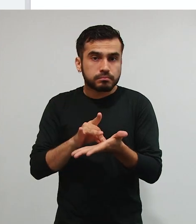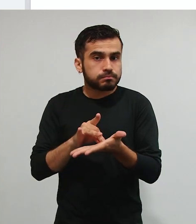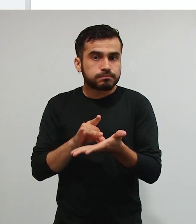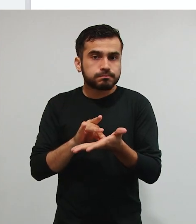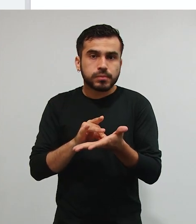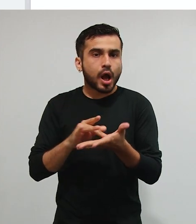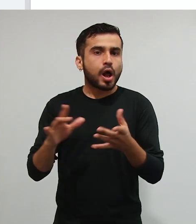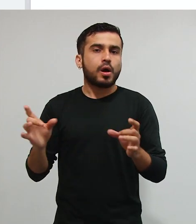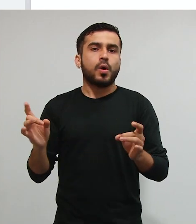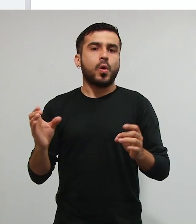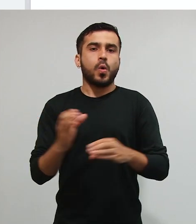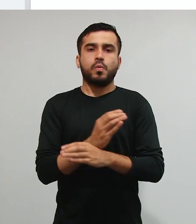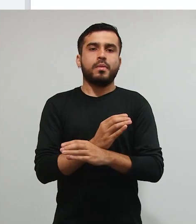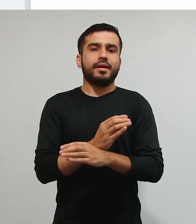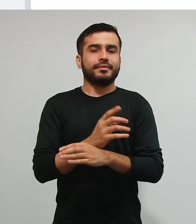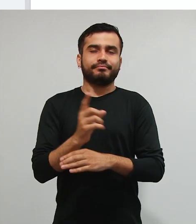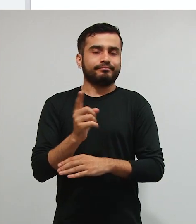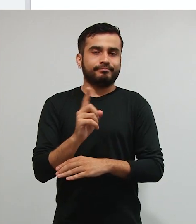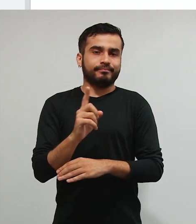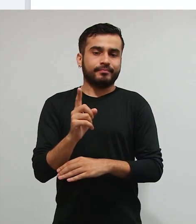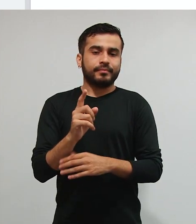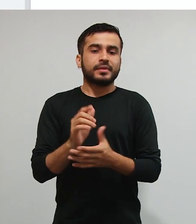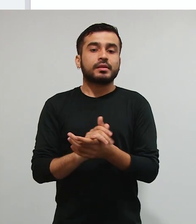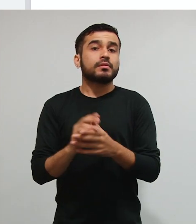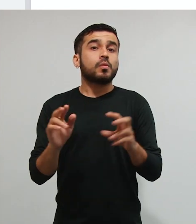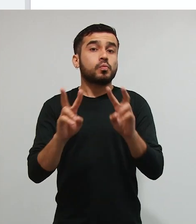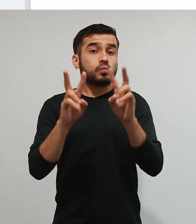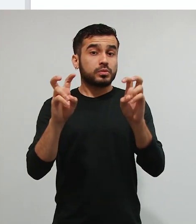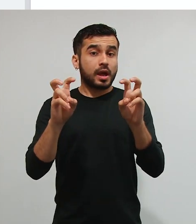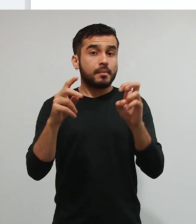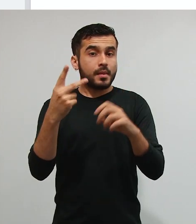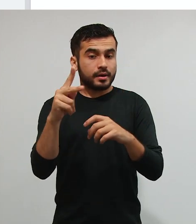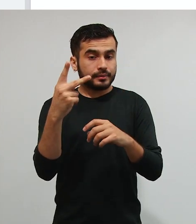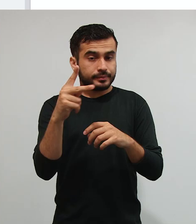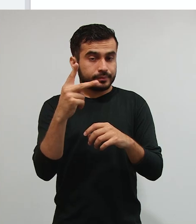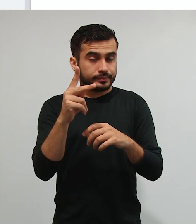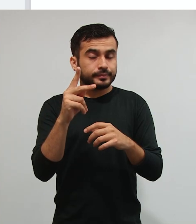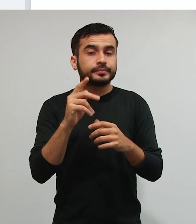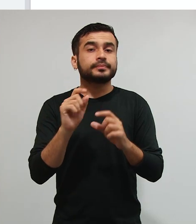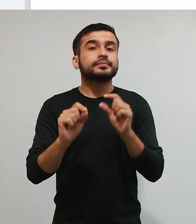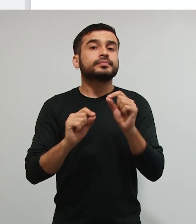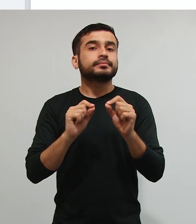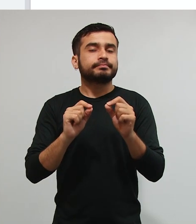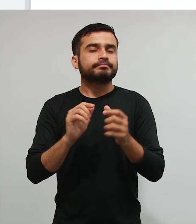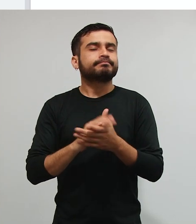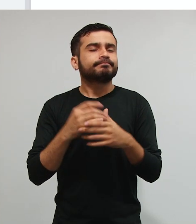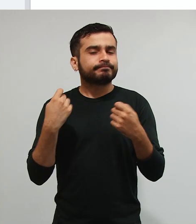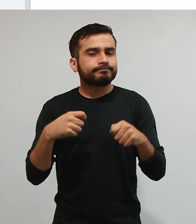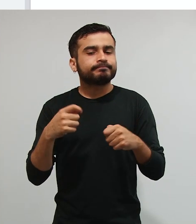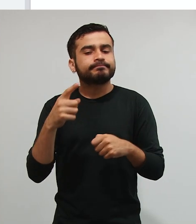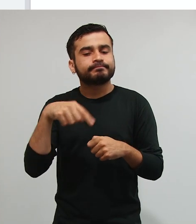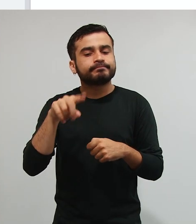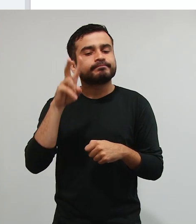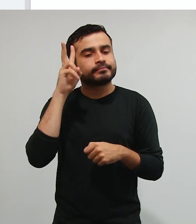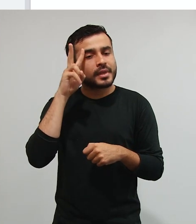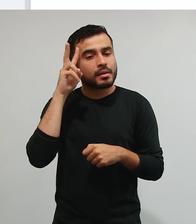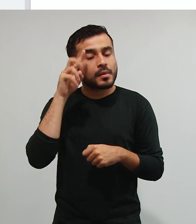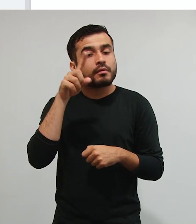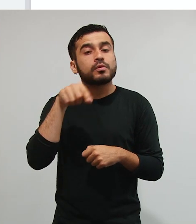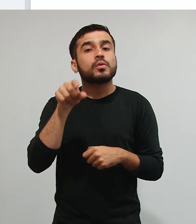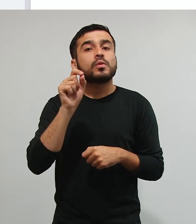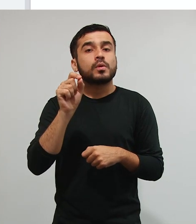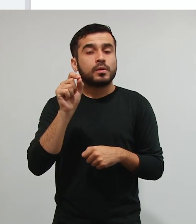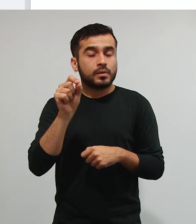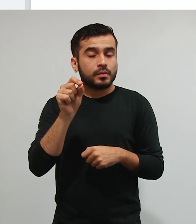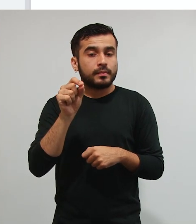verdades absolutas, tá? Então, você vai colocar aqui o seu título, lembrando que, do ponto de